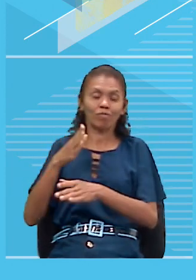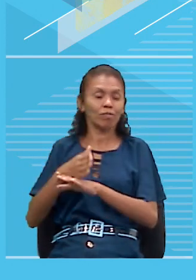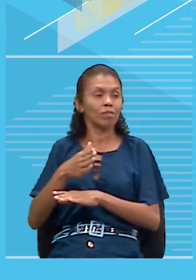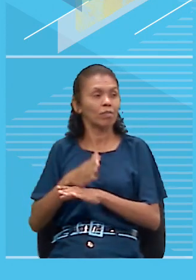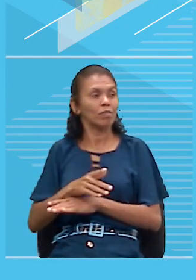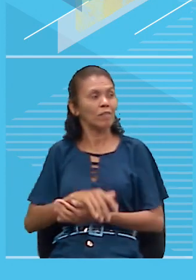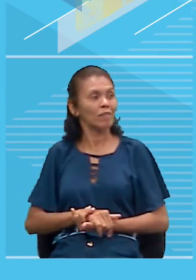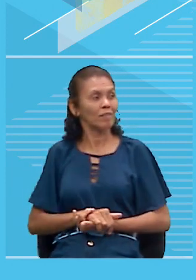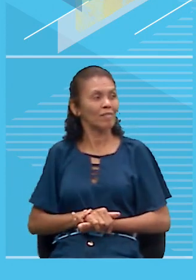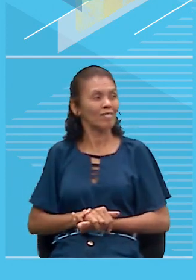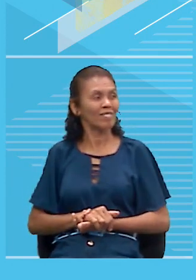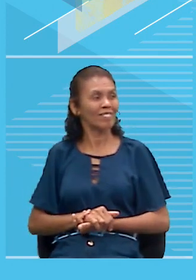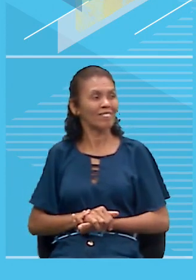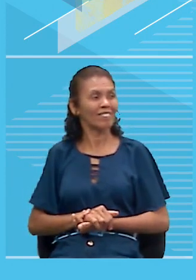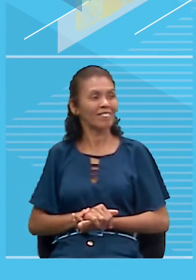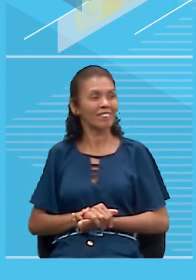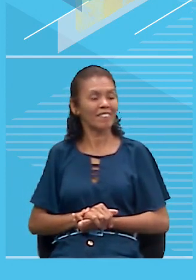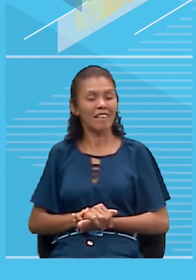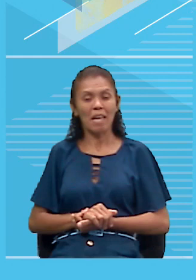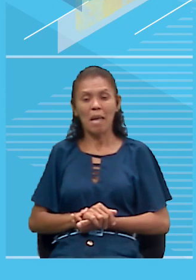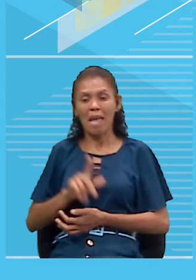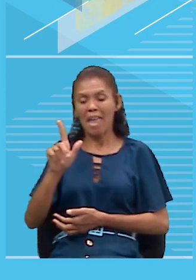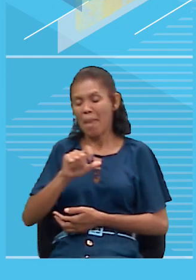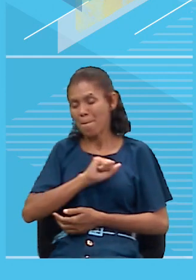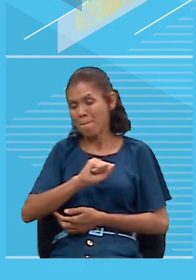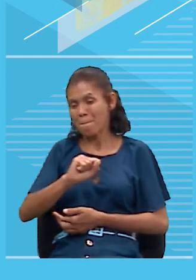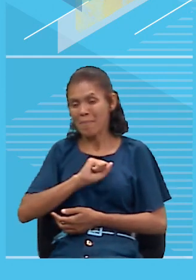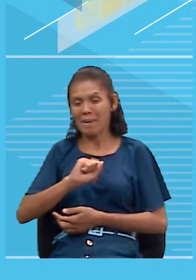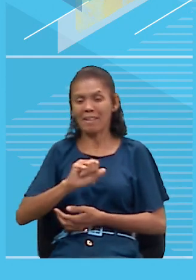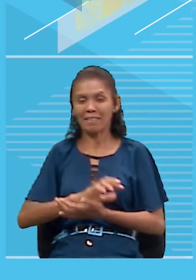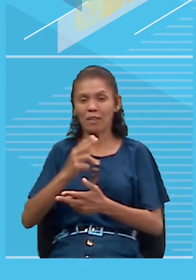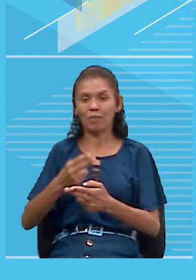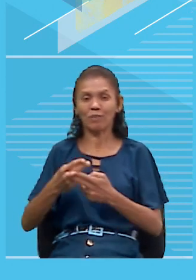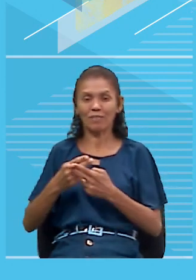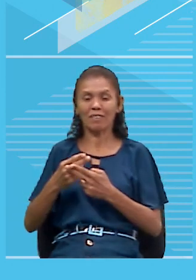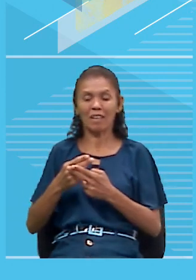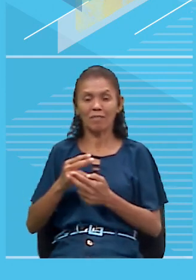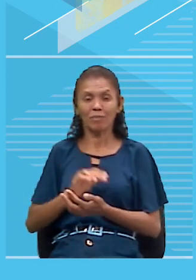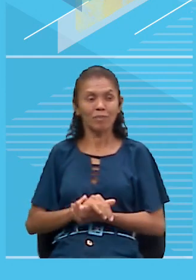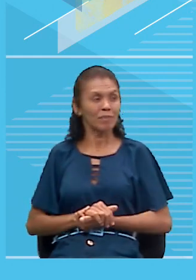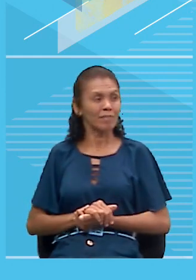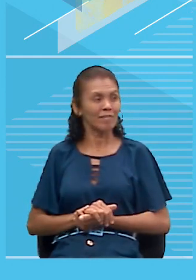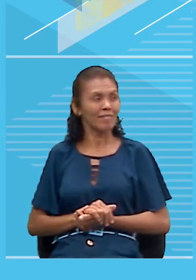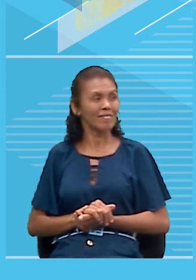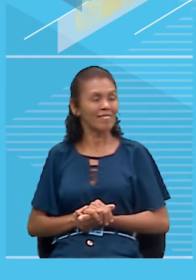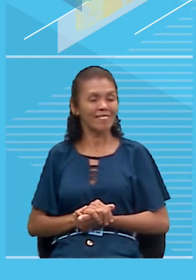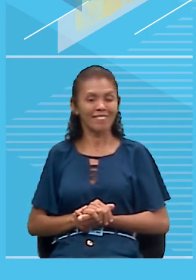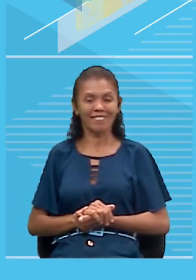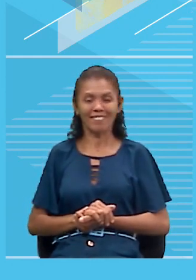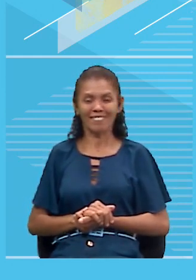confundizão aqui no bairro não gosto da minha vizinha mas não Adriano que não gosta da piscina